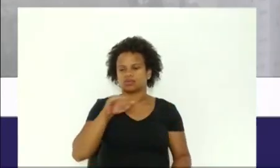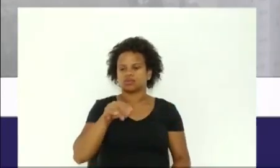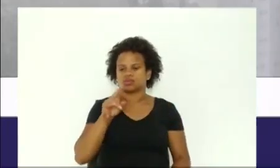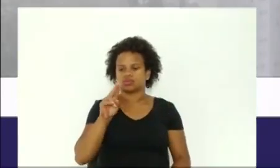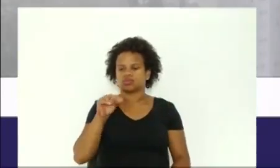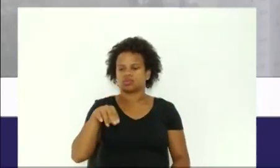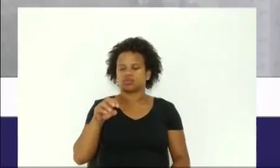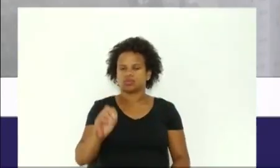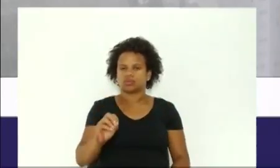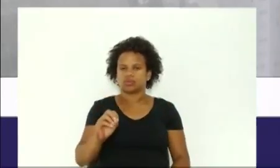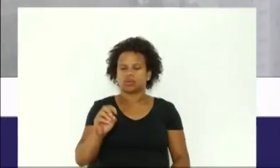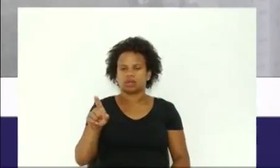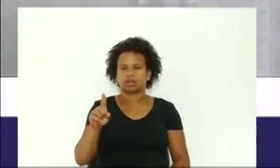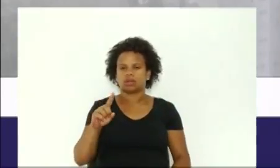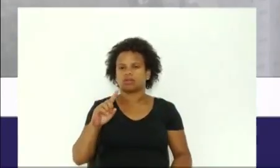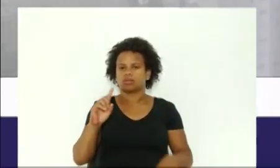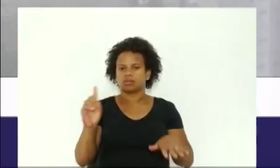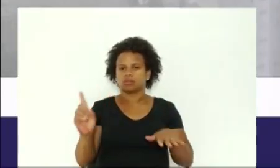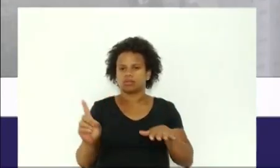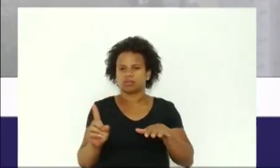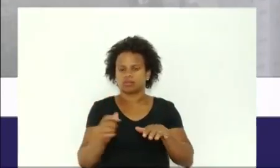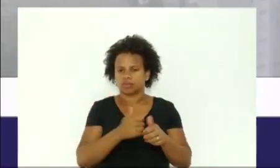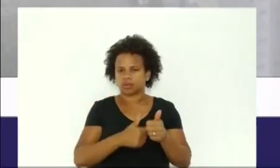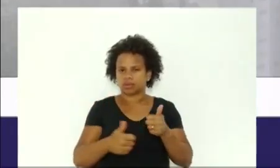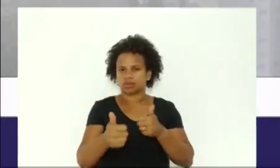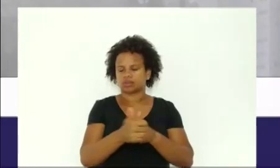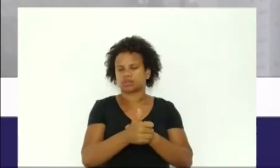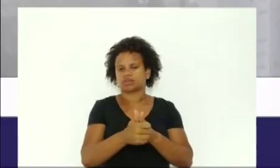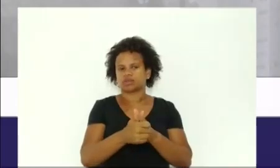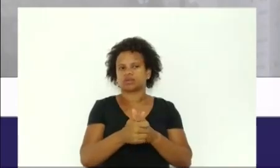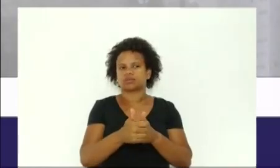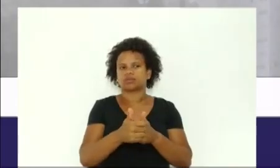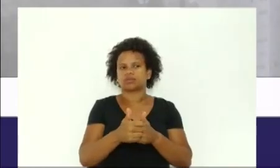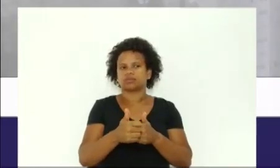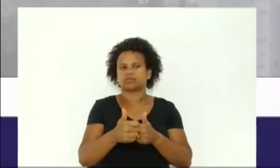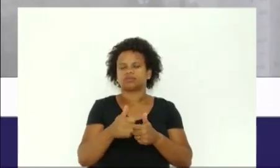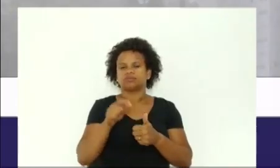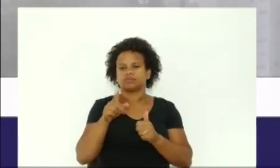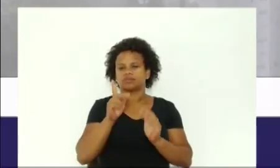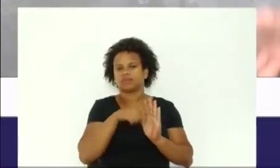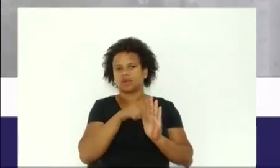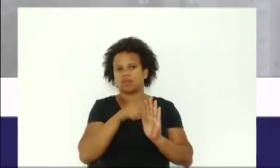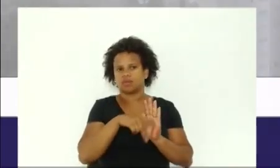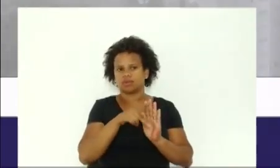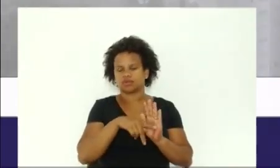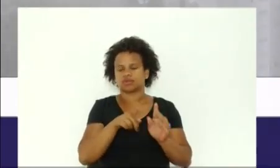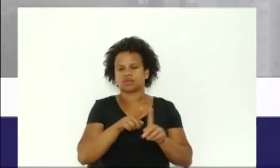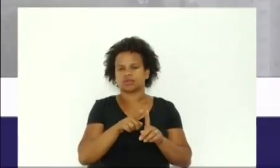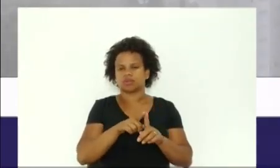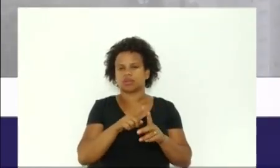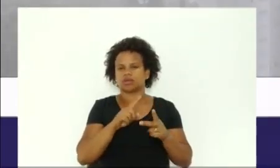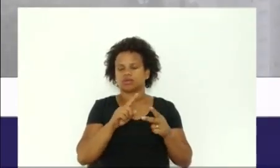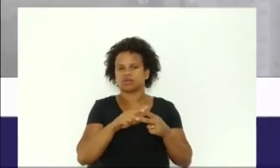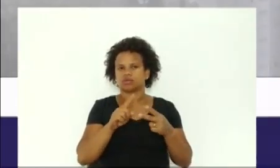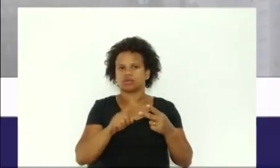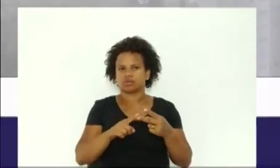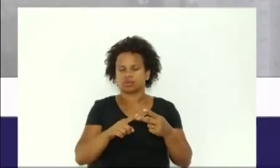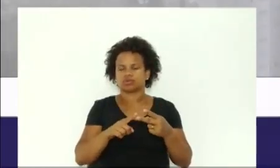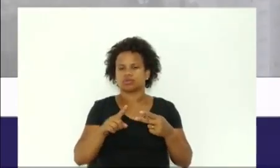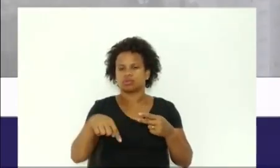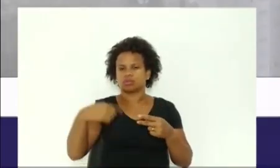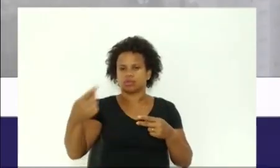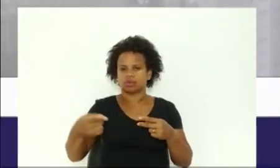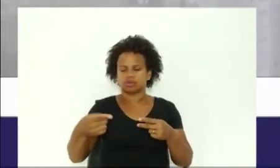dos protagonistas, talvez o grande protagonista desse projeto e dos dois próximos que nós iremos